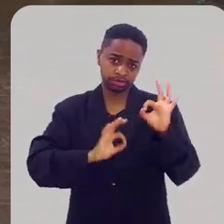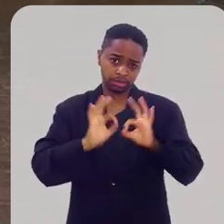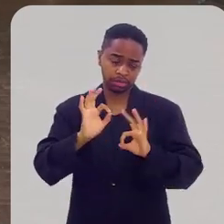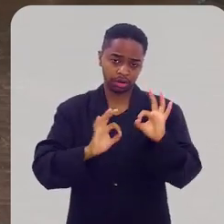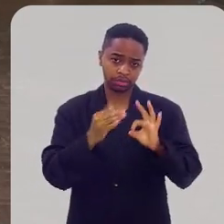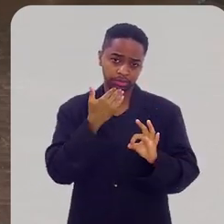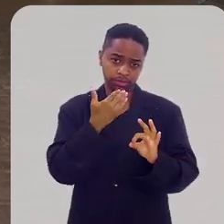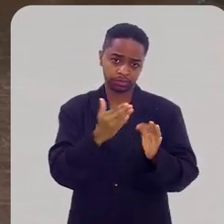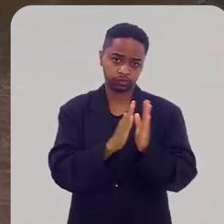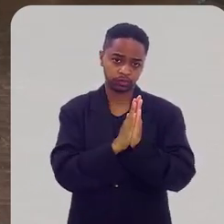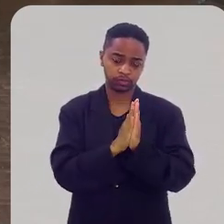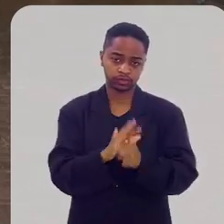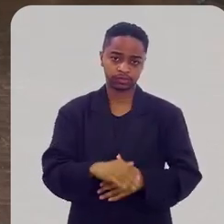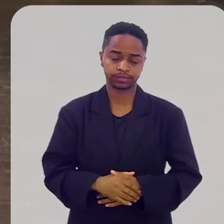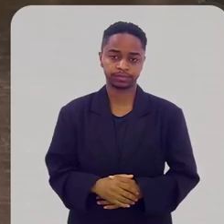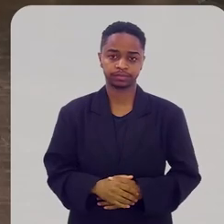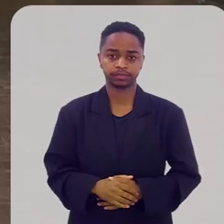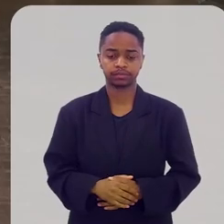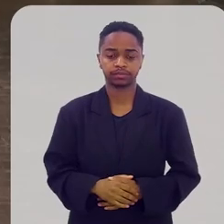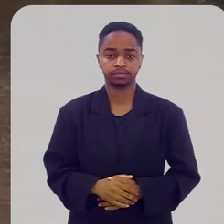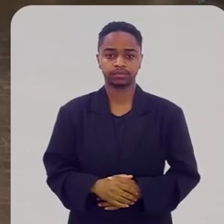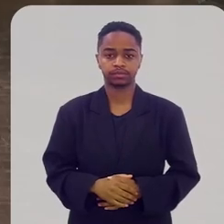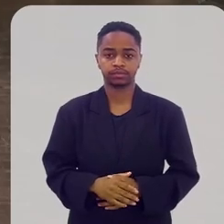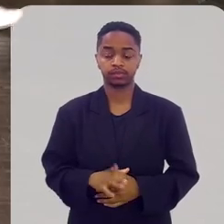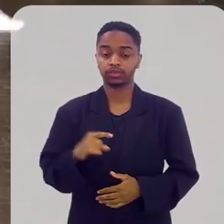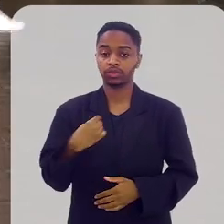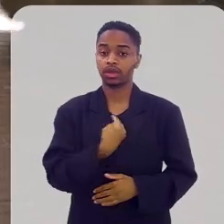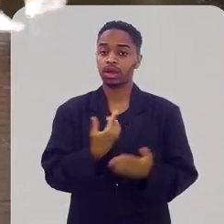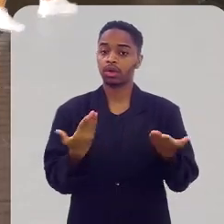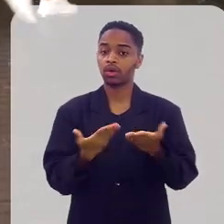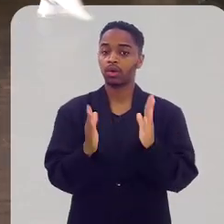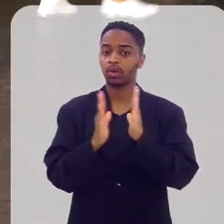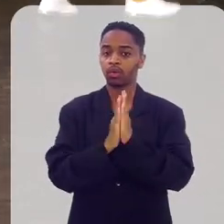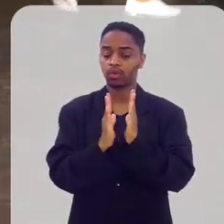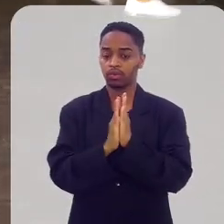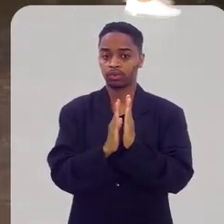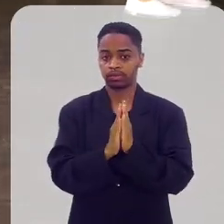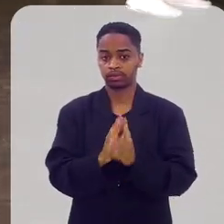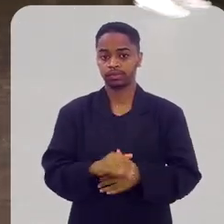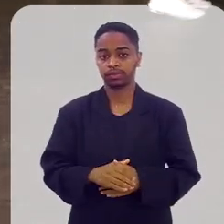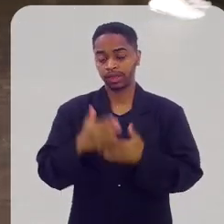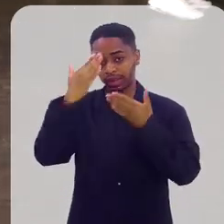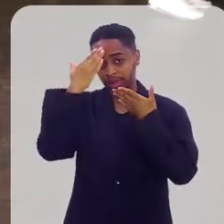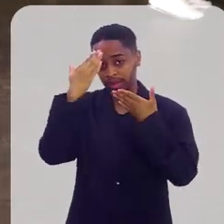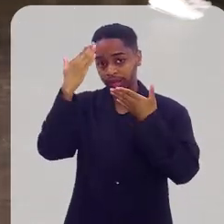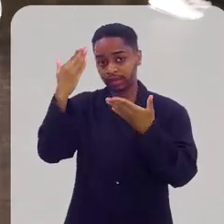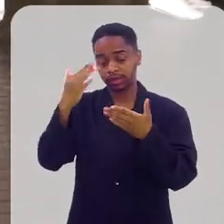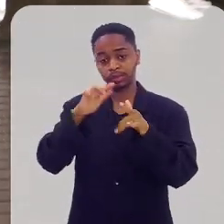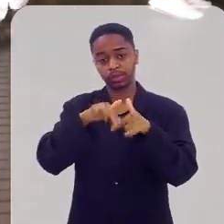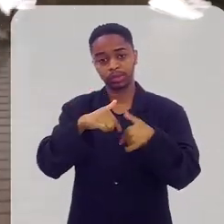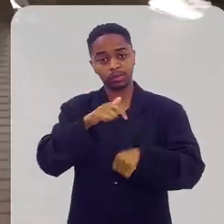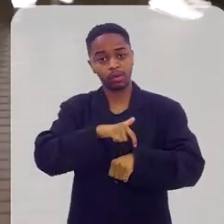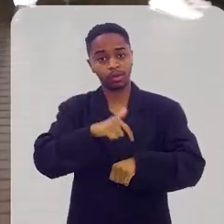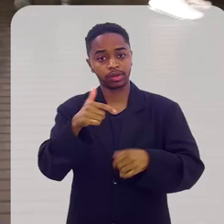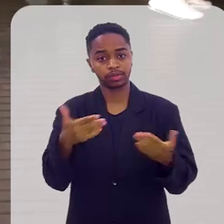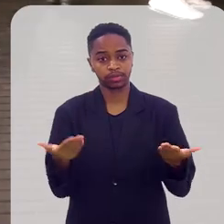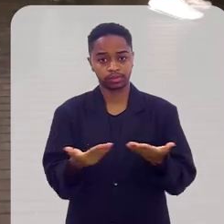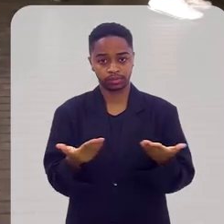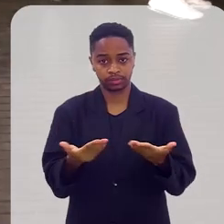violão, Jorge, por gentileza, enquanto a gente faz aqui uma oração bacana aqui, para agradecer por todo esse